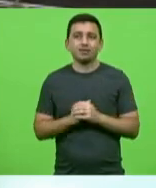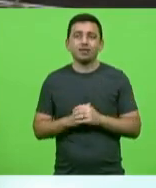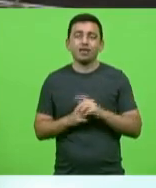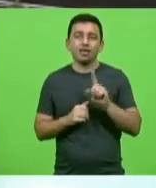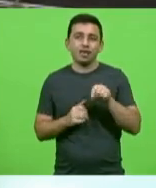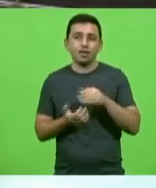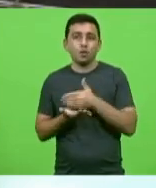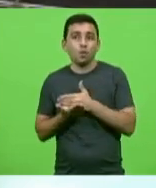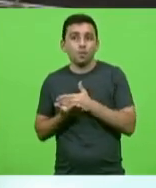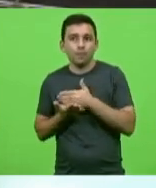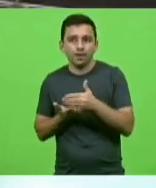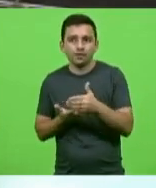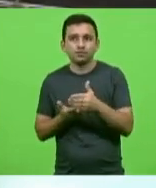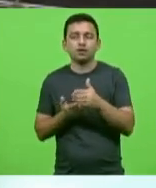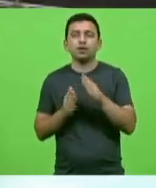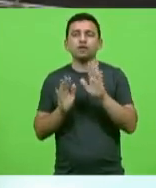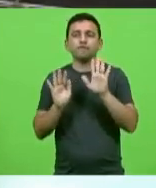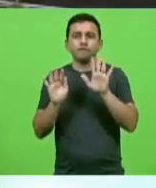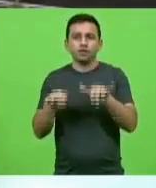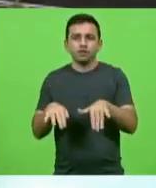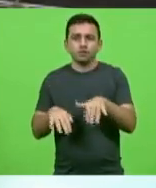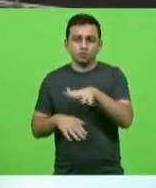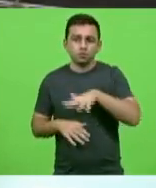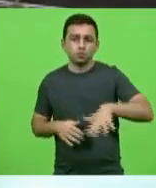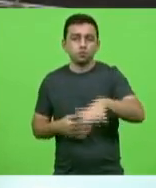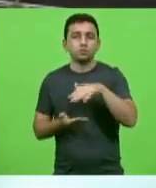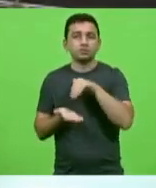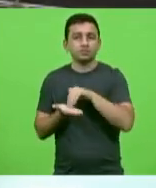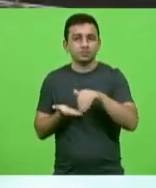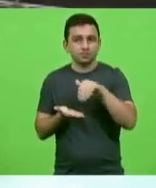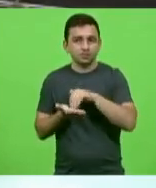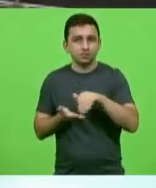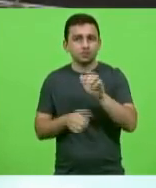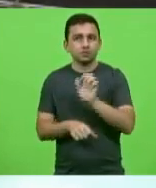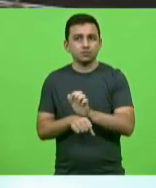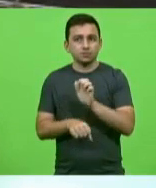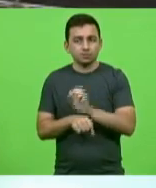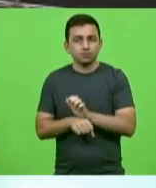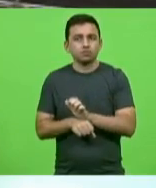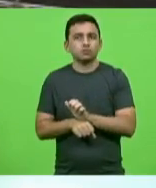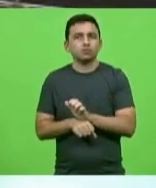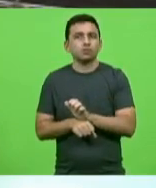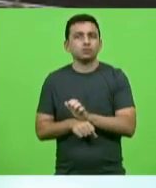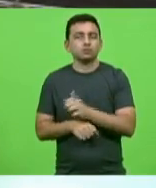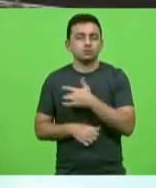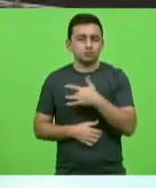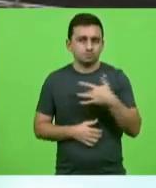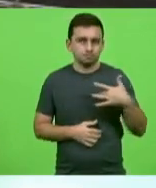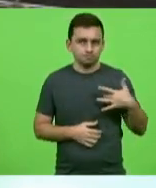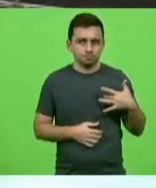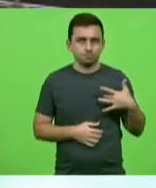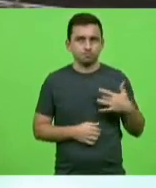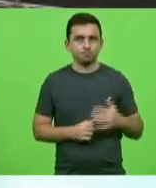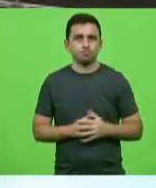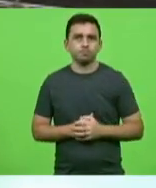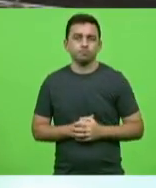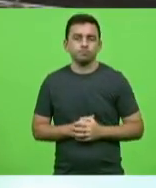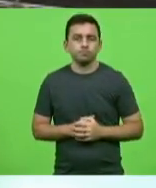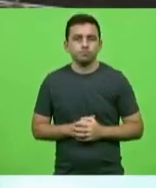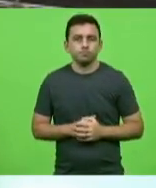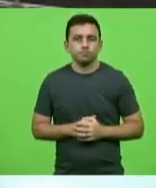procedimento iniciado e eles aumentem integralmente no âmbito da Secretaria de Estado da Saúde